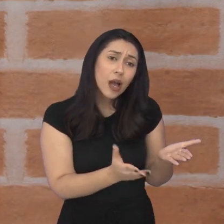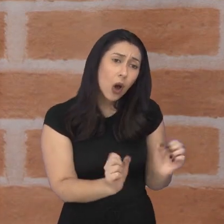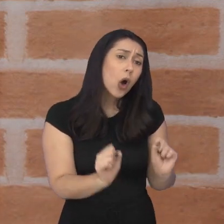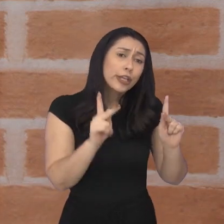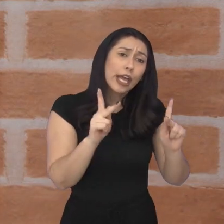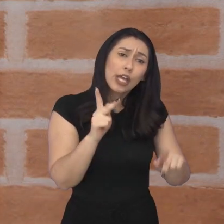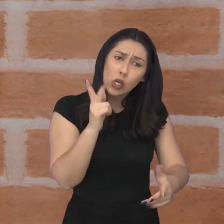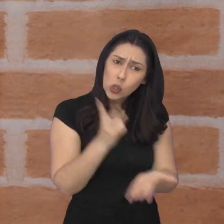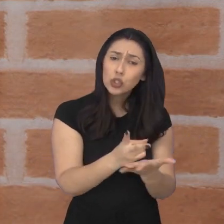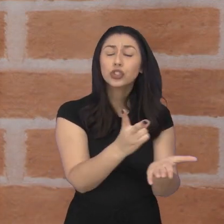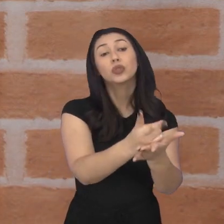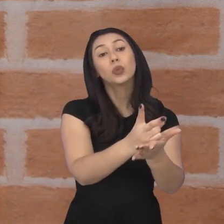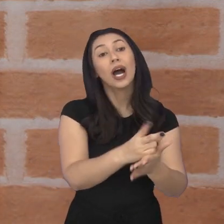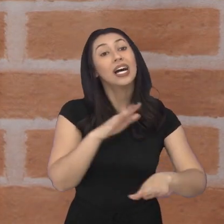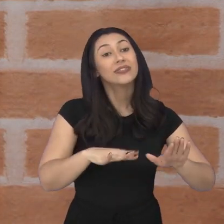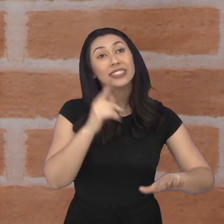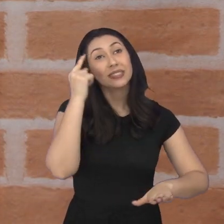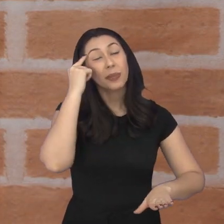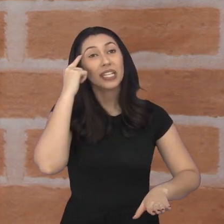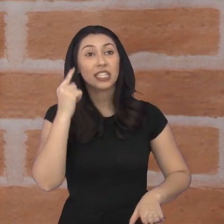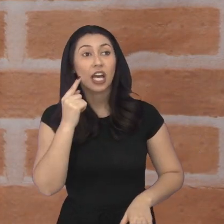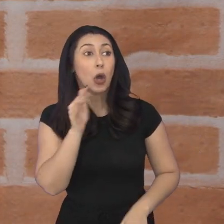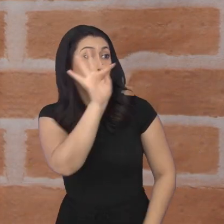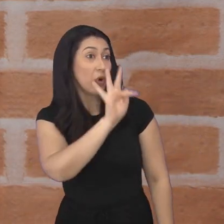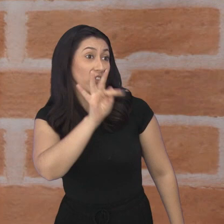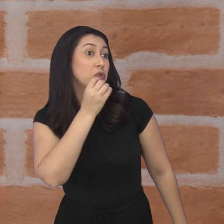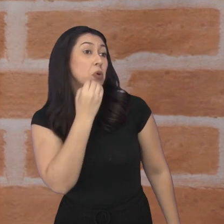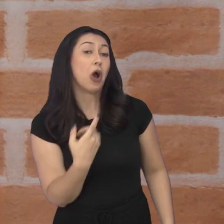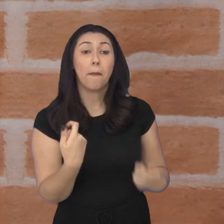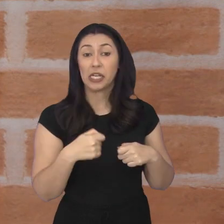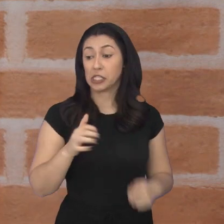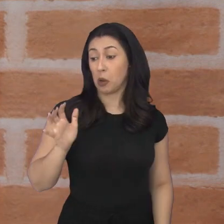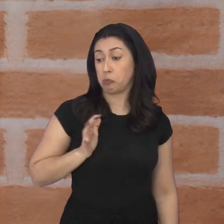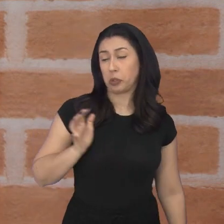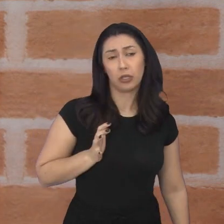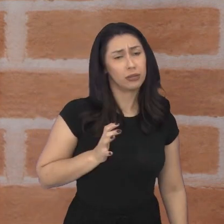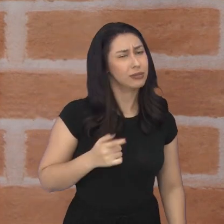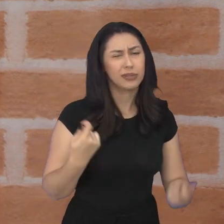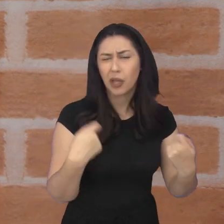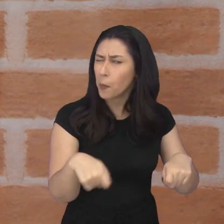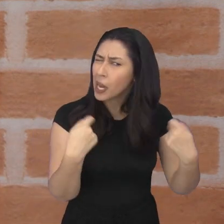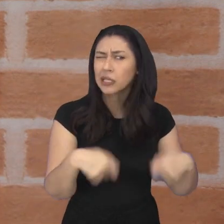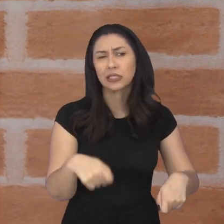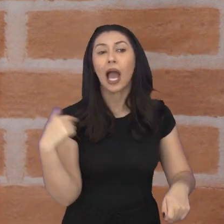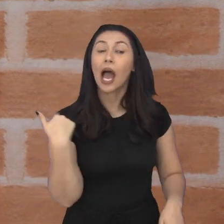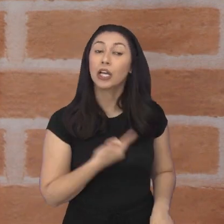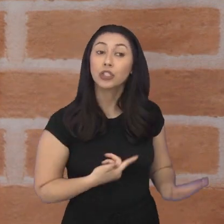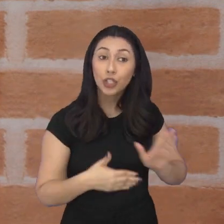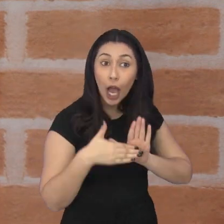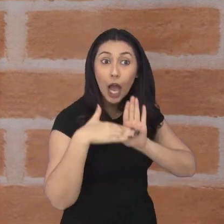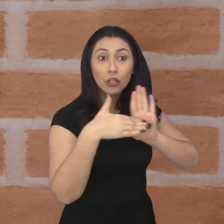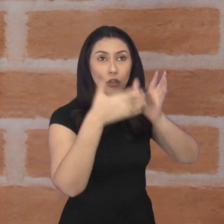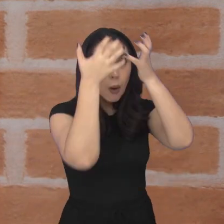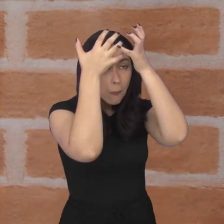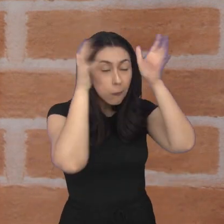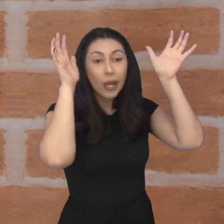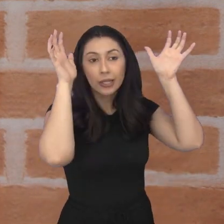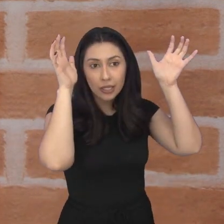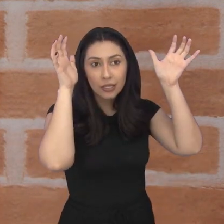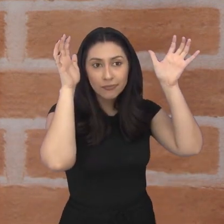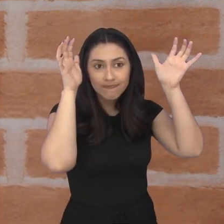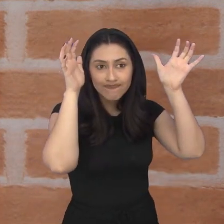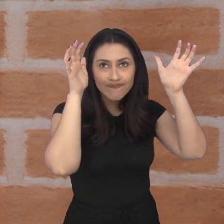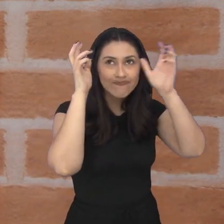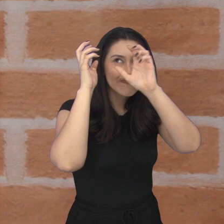ideias, não, só consegue ir para uma boa faculdade quem tem muito dinheiro. Não, você às vezes não precisa ter muito dinheiro. A gente desconstrói algumas coisas que eu sei que é uma sementinha que está